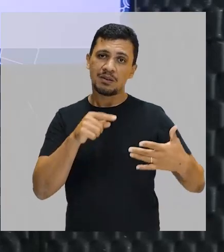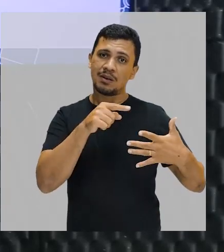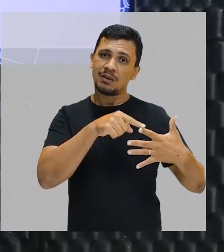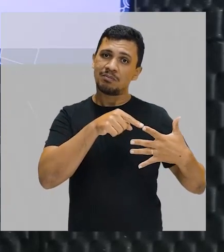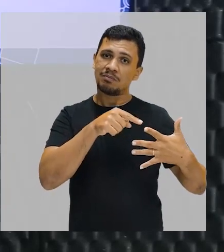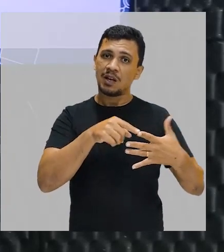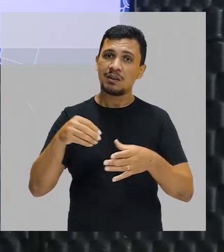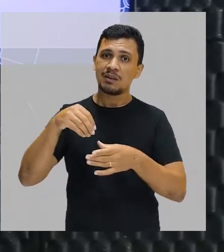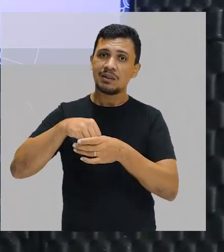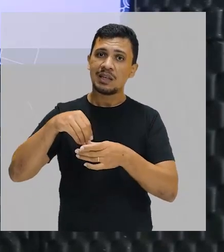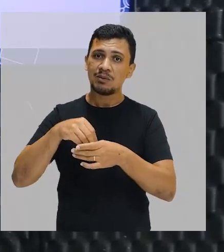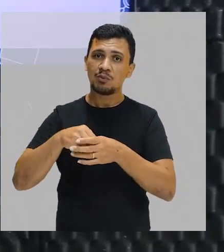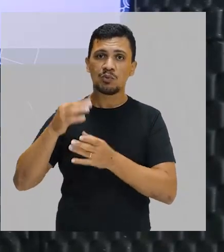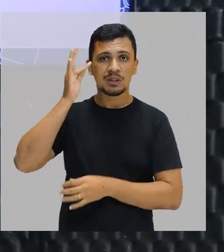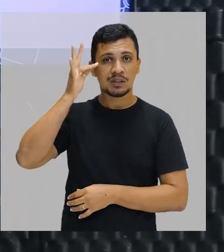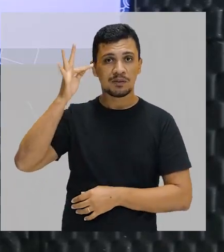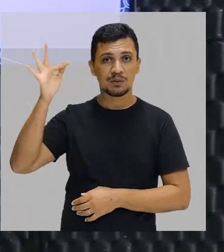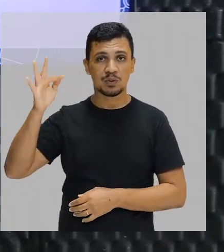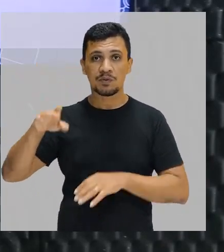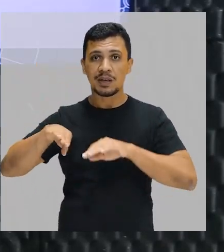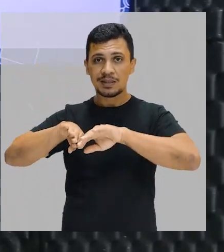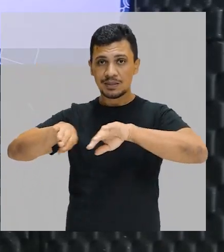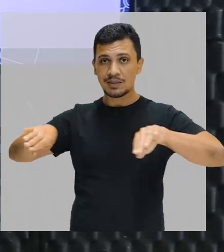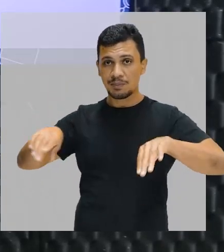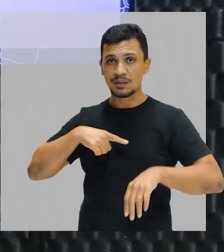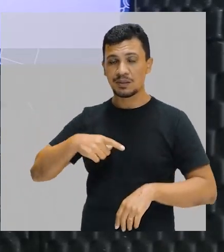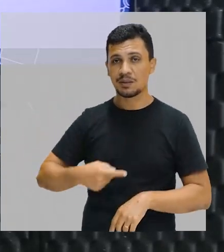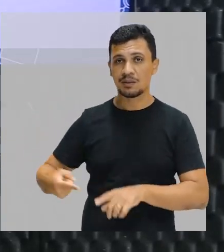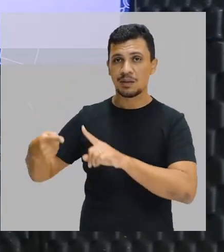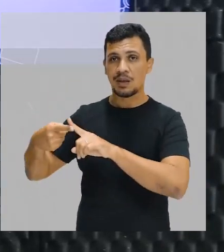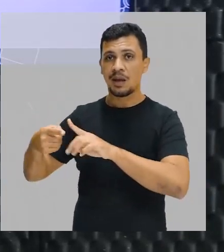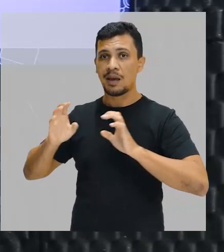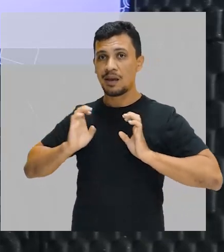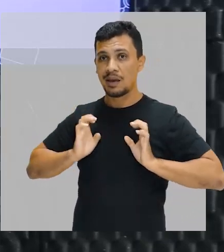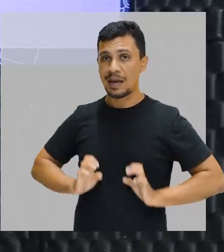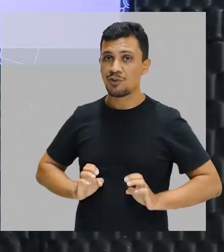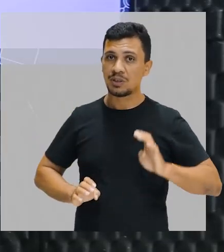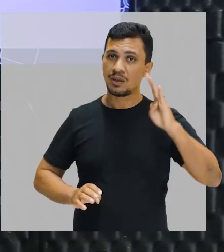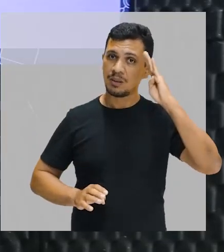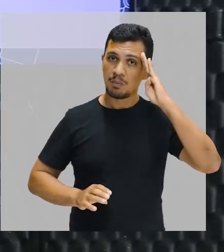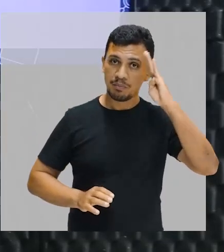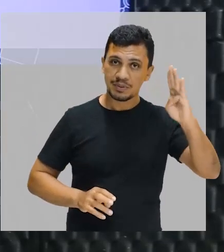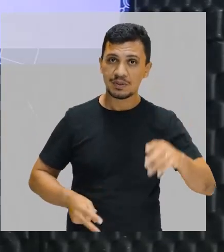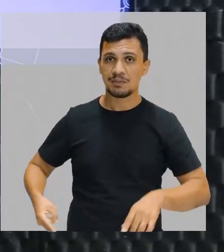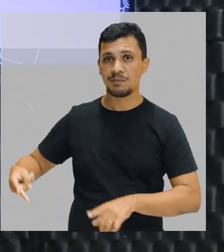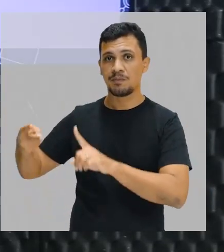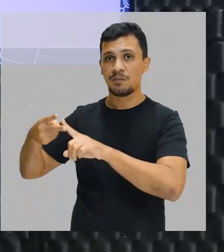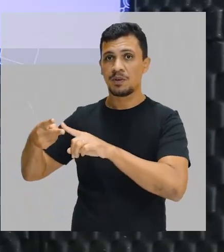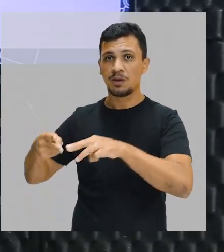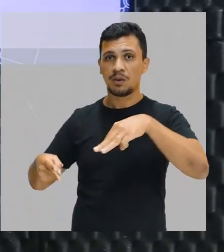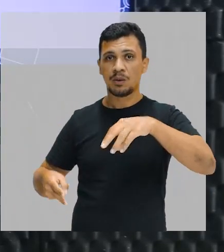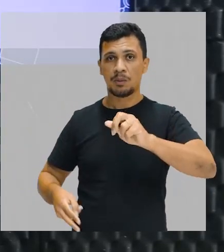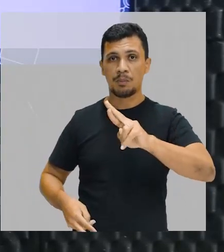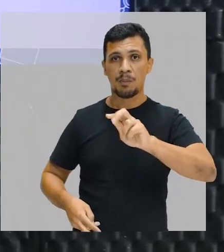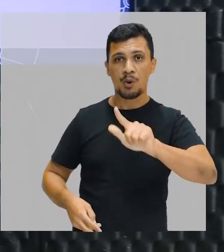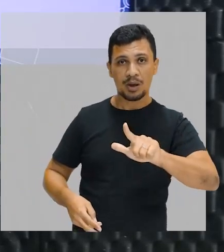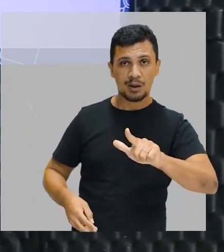que tem essa separação, né? Olha só, a ética trata de princípio, a moral trata das